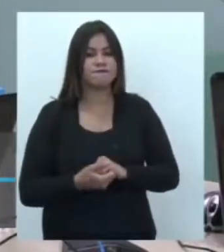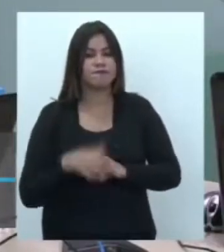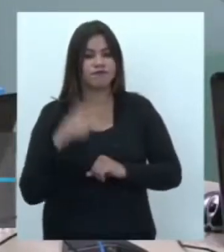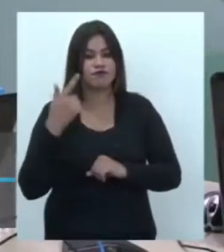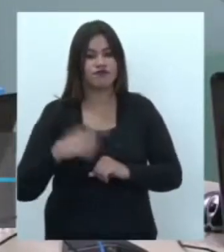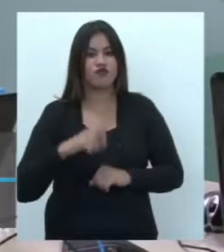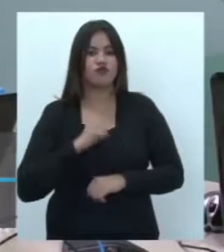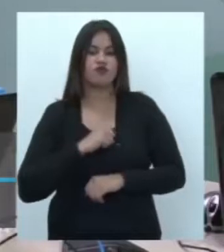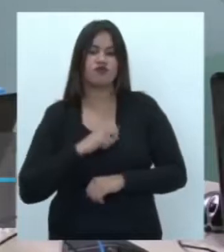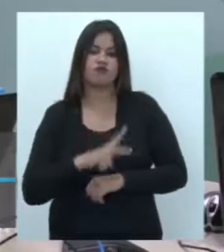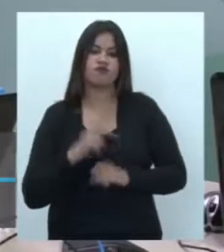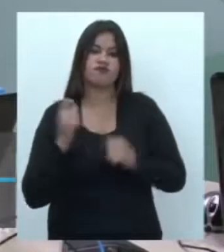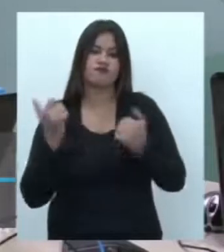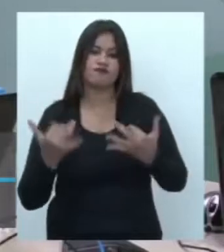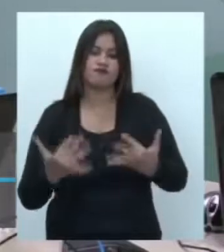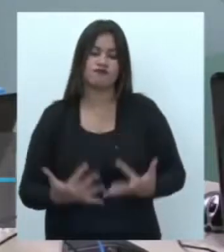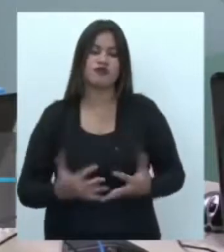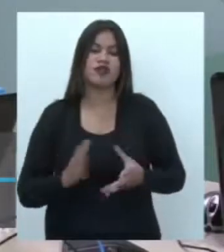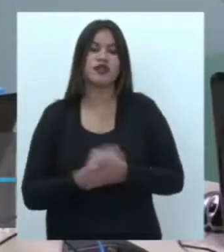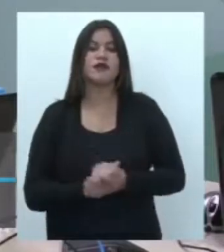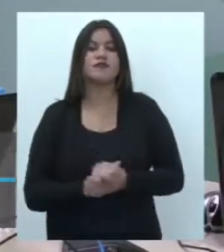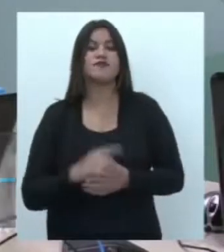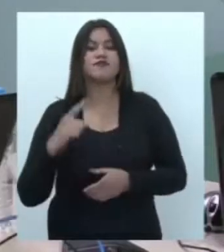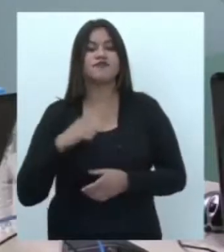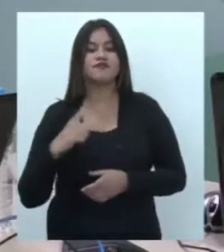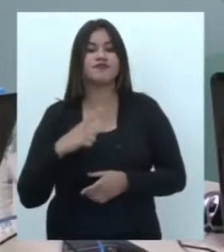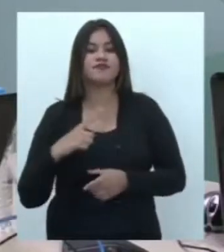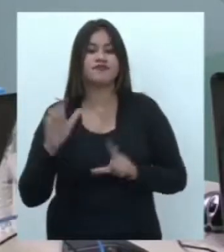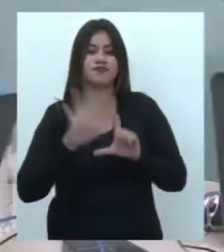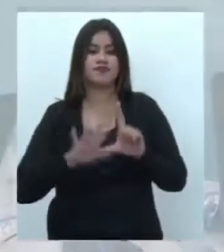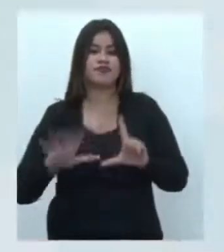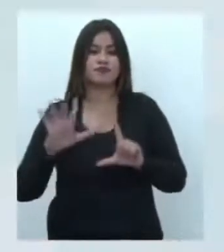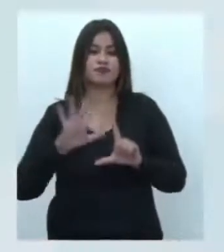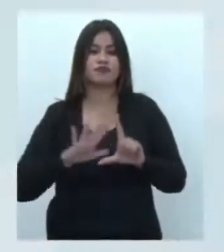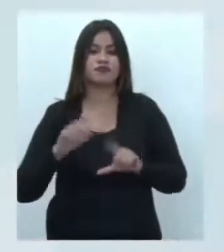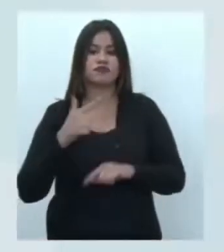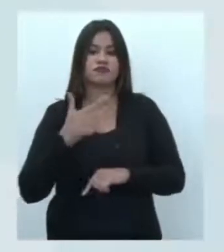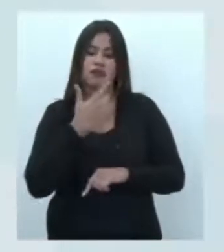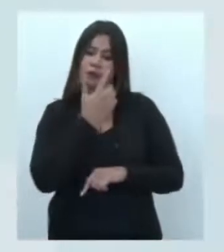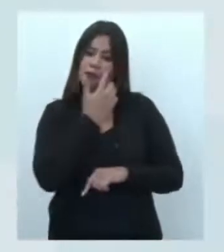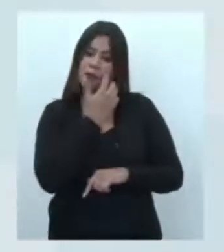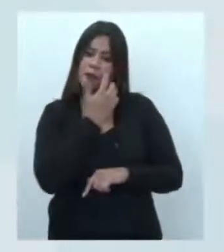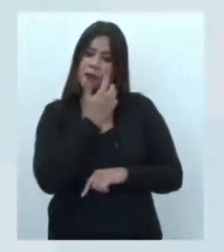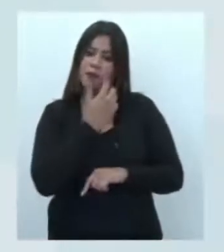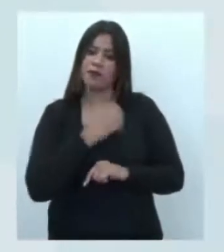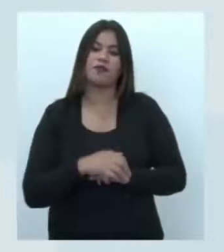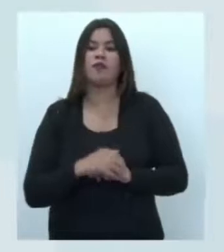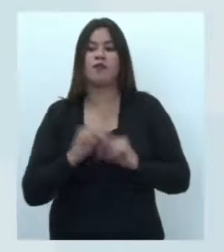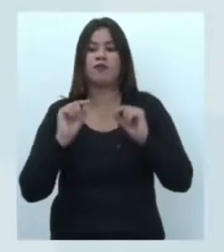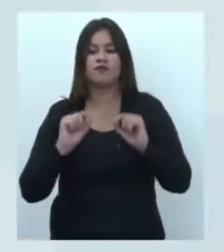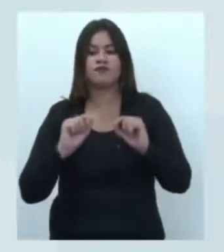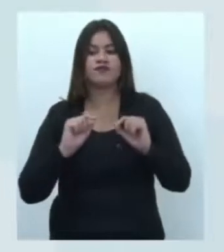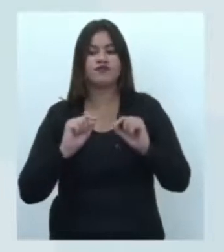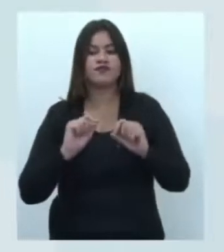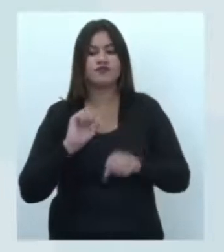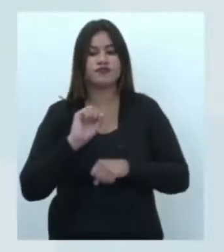dos portugueses, né, nós trouxemos também para vocês uma outra imagem que remete ao período